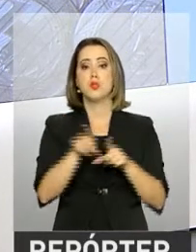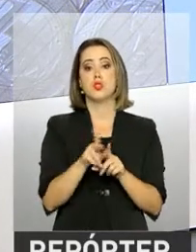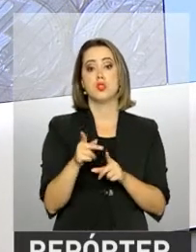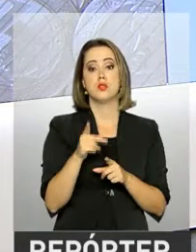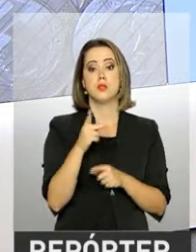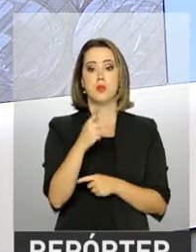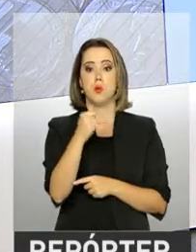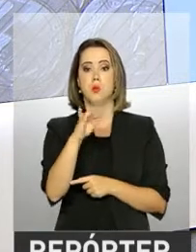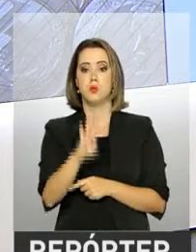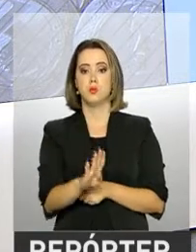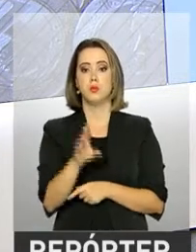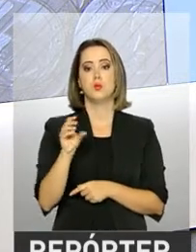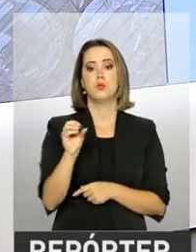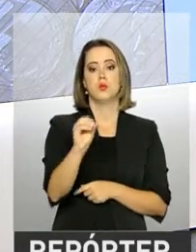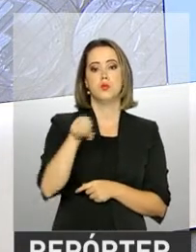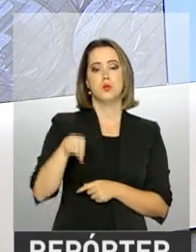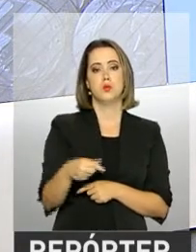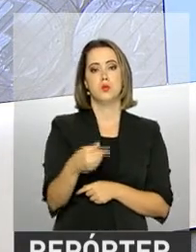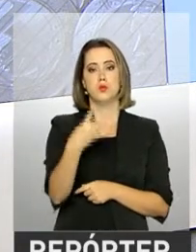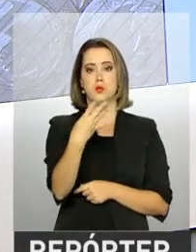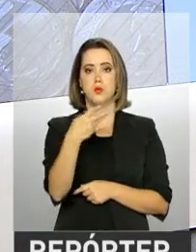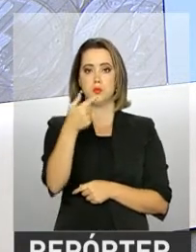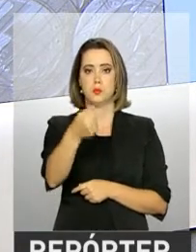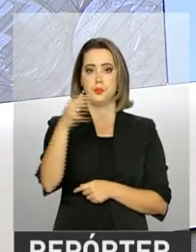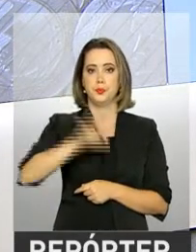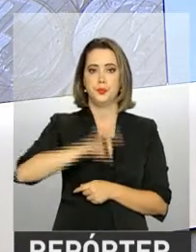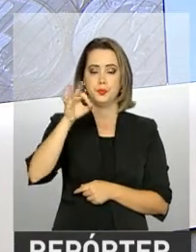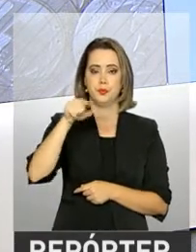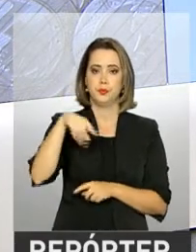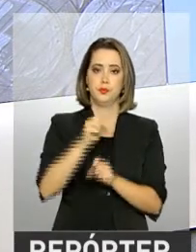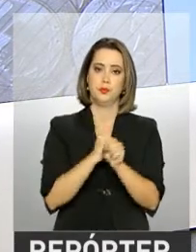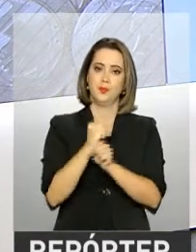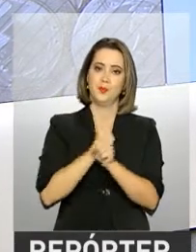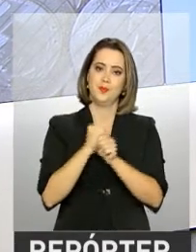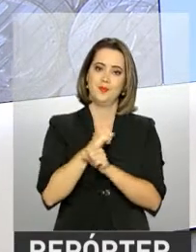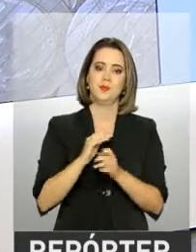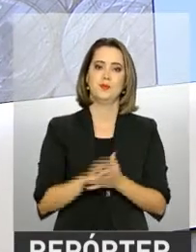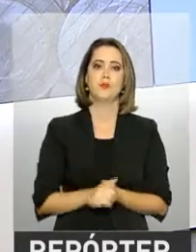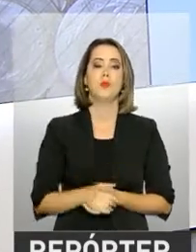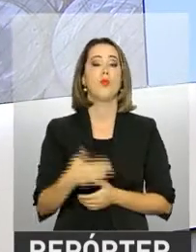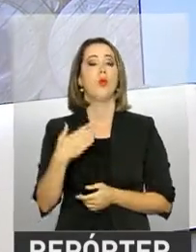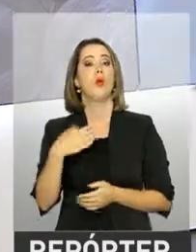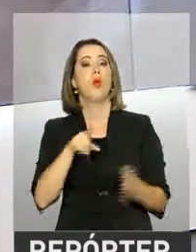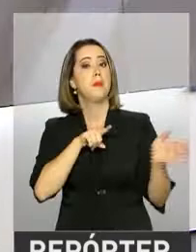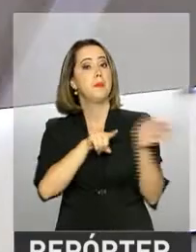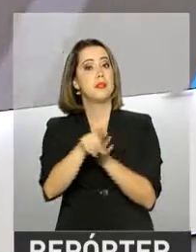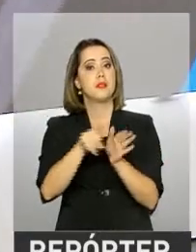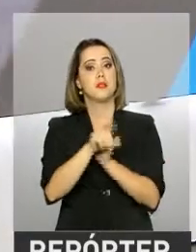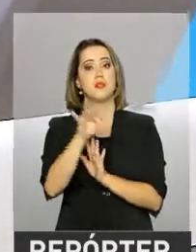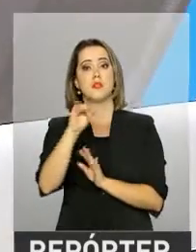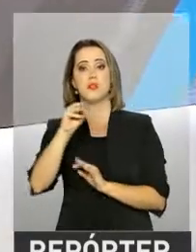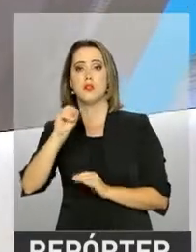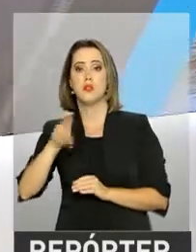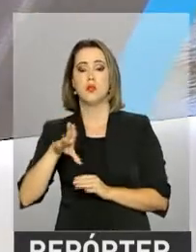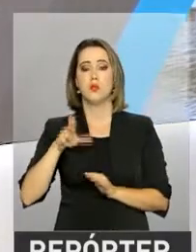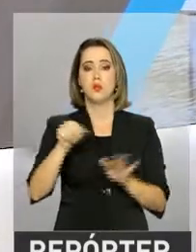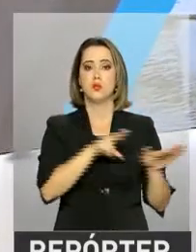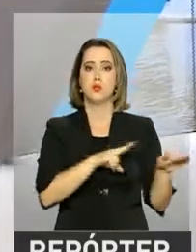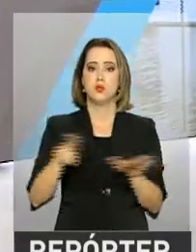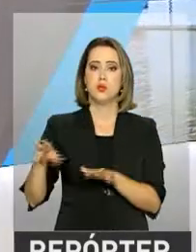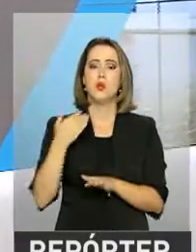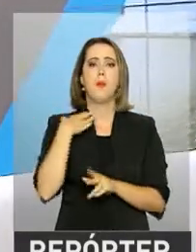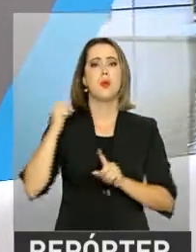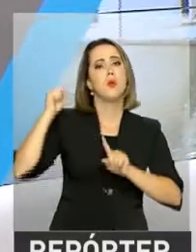foi mantida em 0,47 por cento para este ano o boletim focus é divulgada toda semana pelo banco central